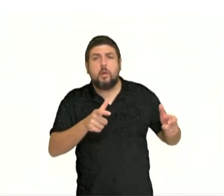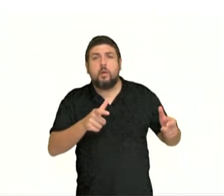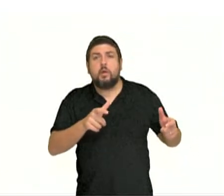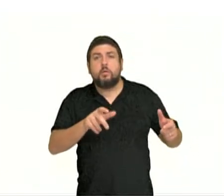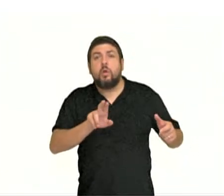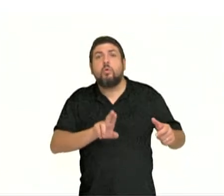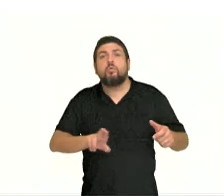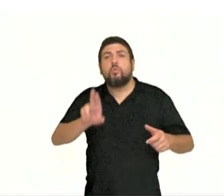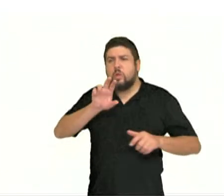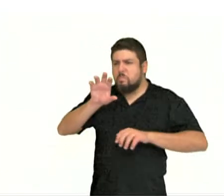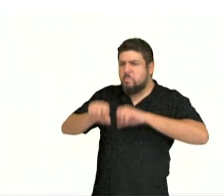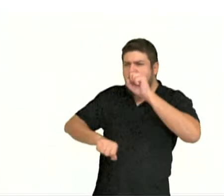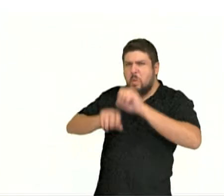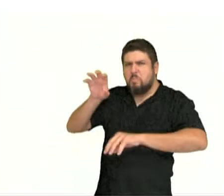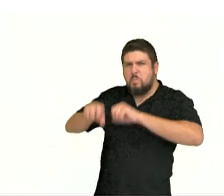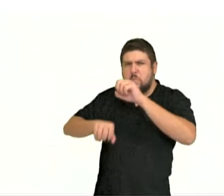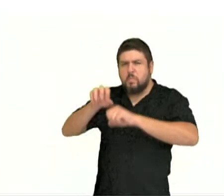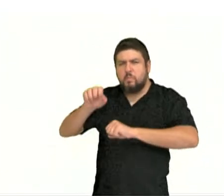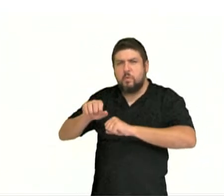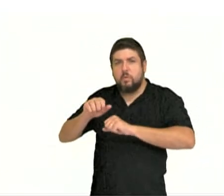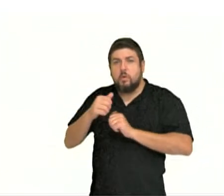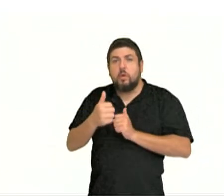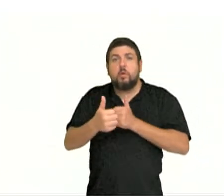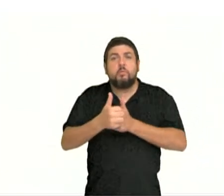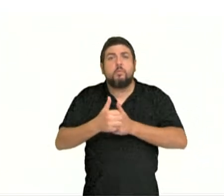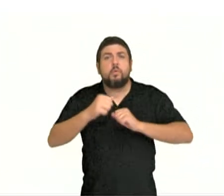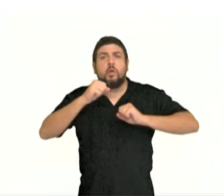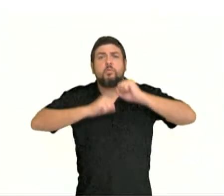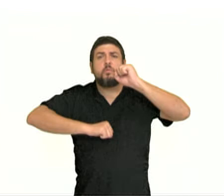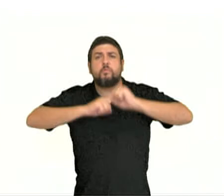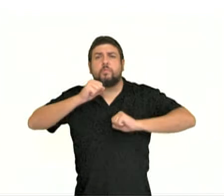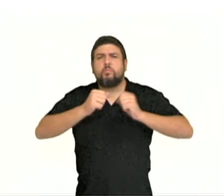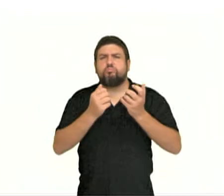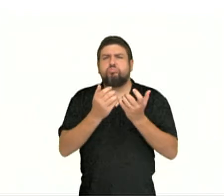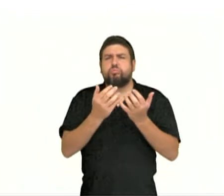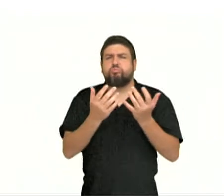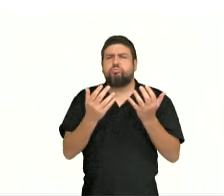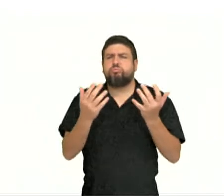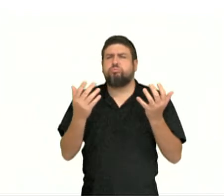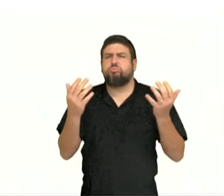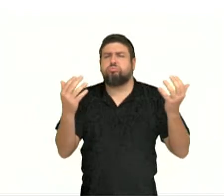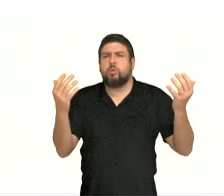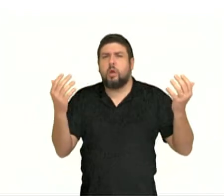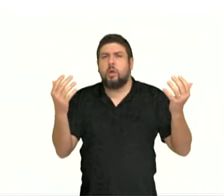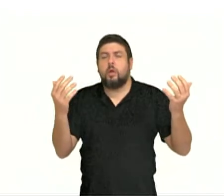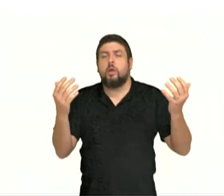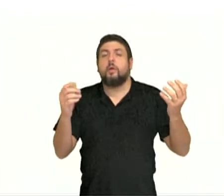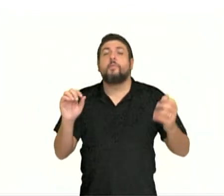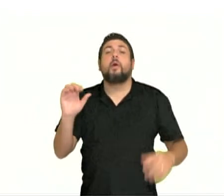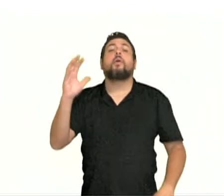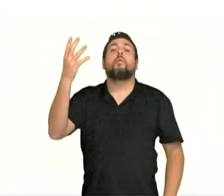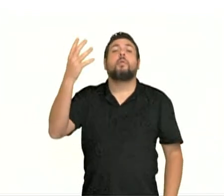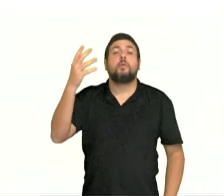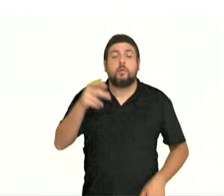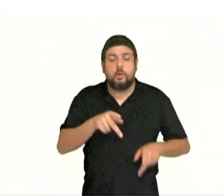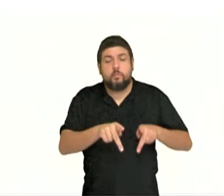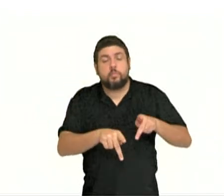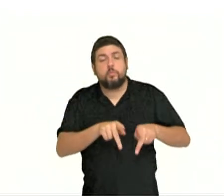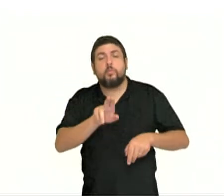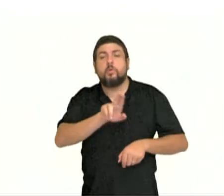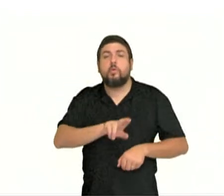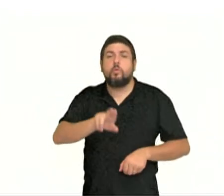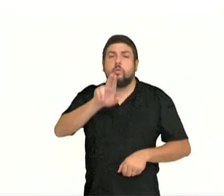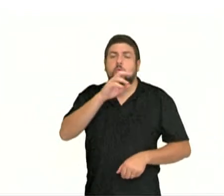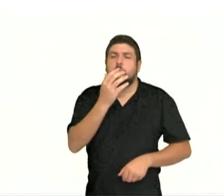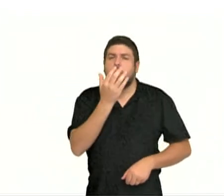recursos naturais muitas fábricas a poluição Aumentou e tendo a consequência população usando máscaras ali por